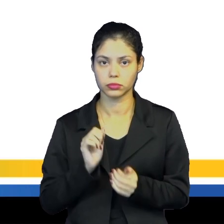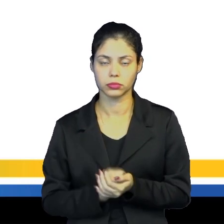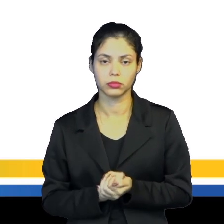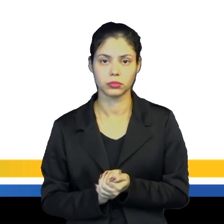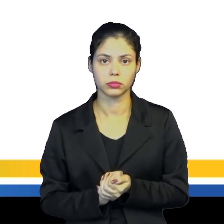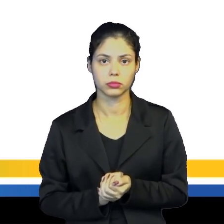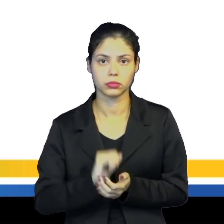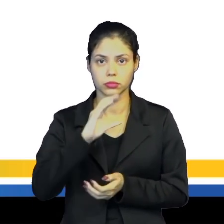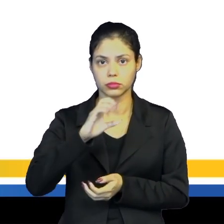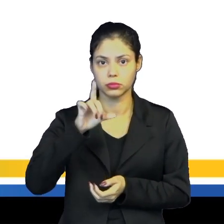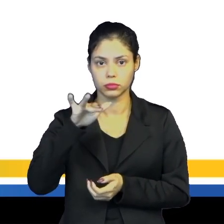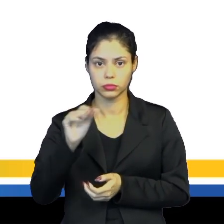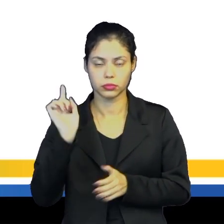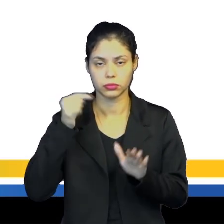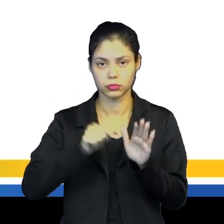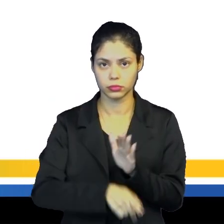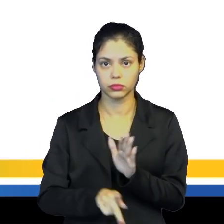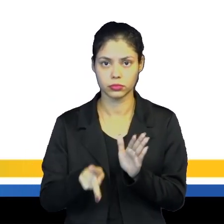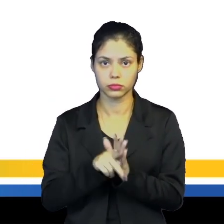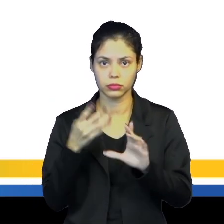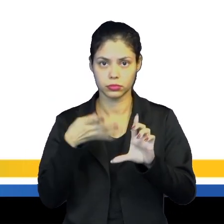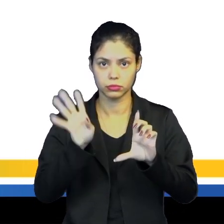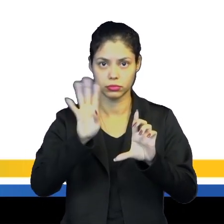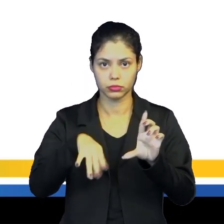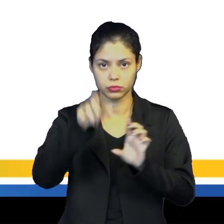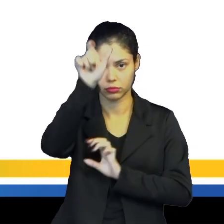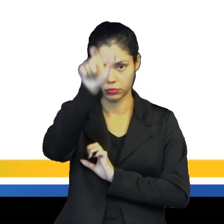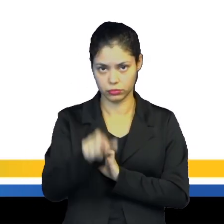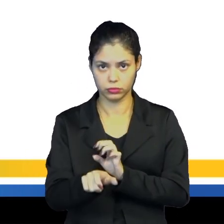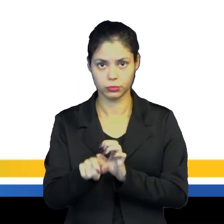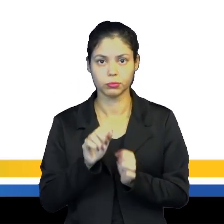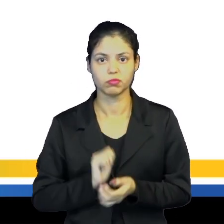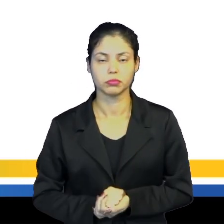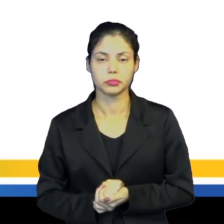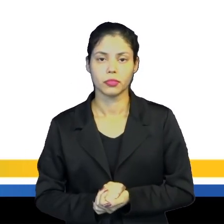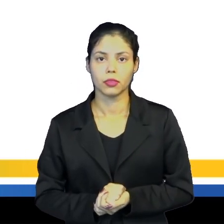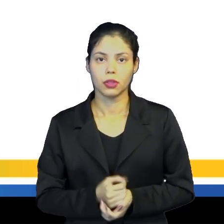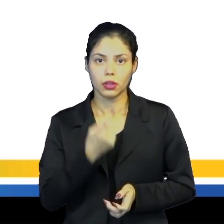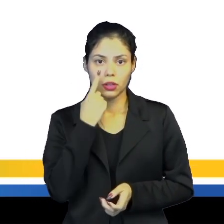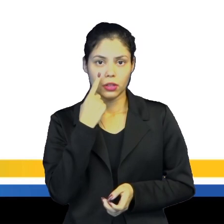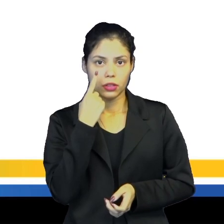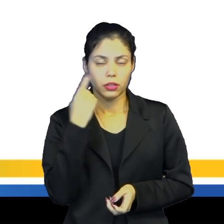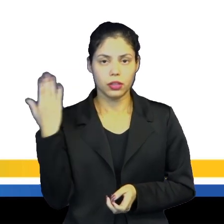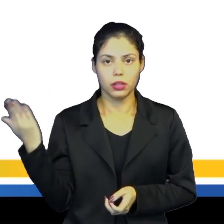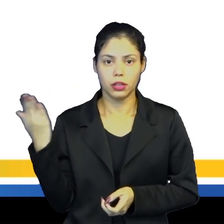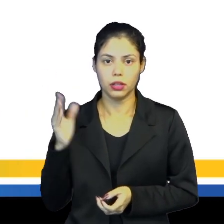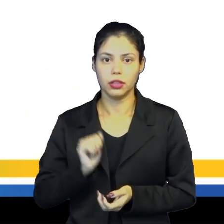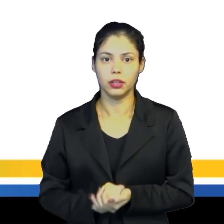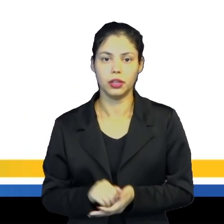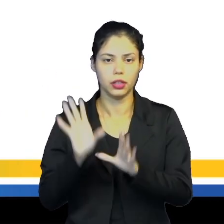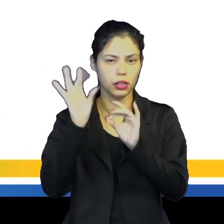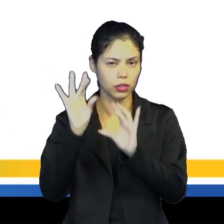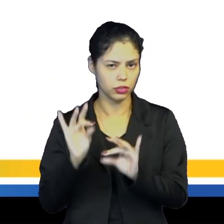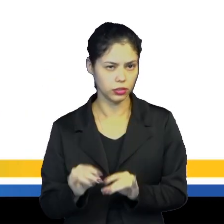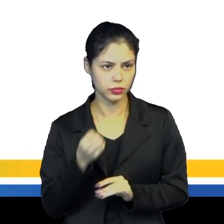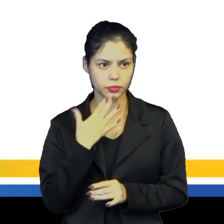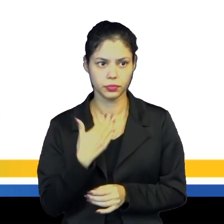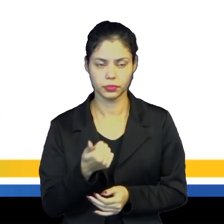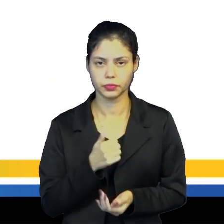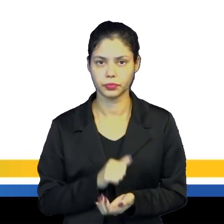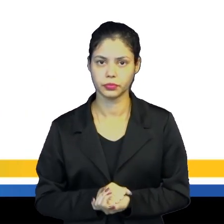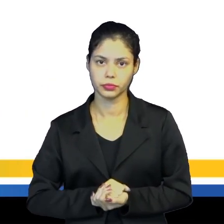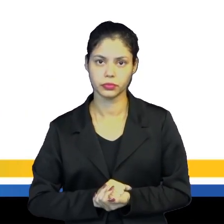a célula dentro da coluna. Então, observa aí que está bem demarcado. Tudo